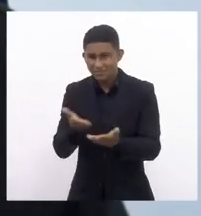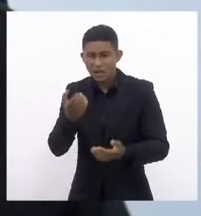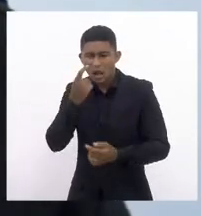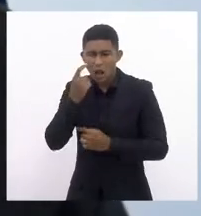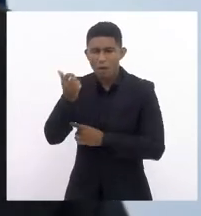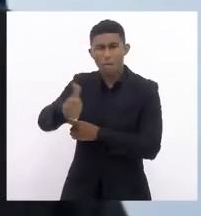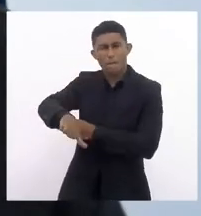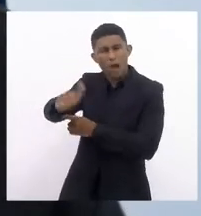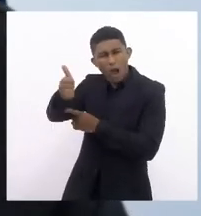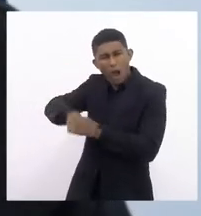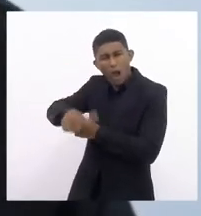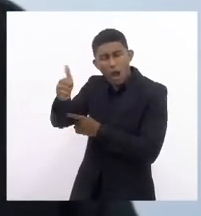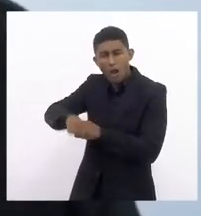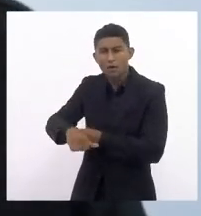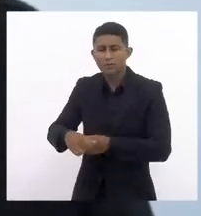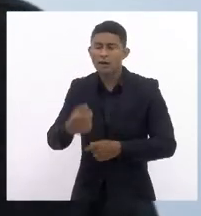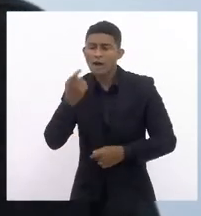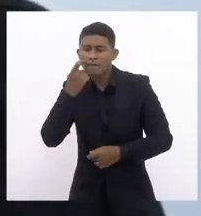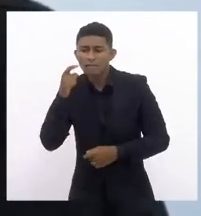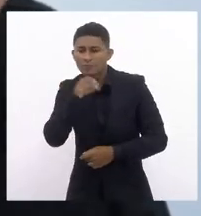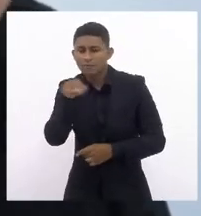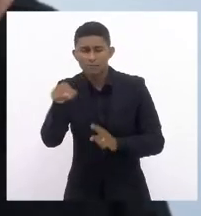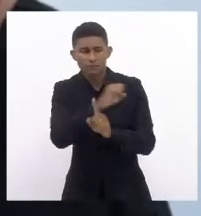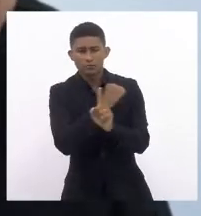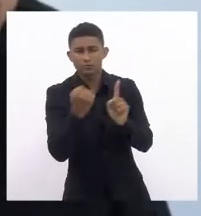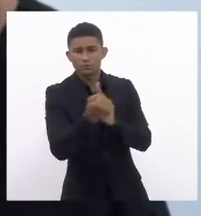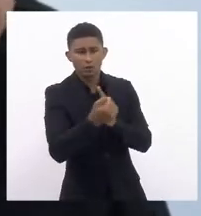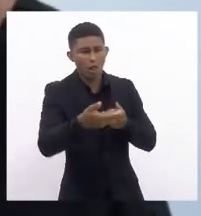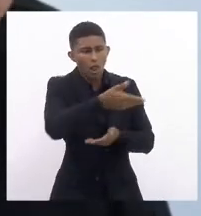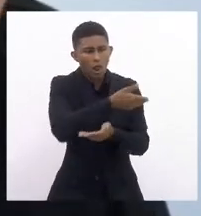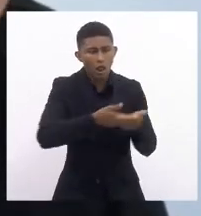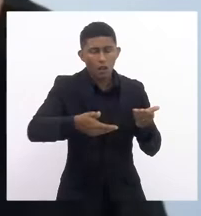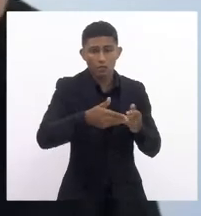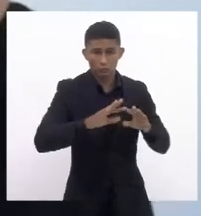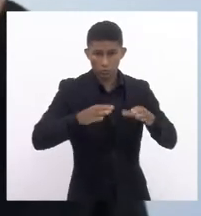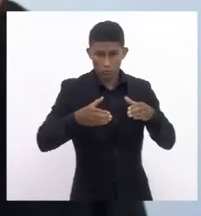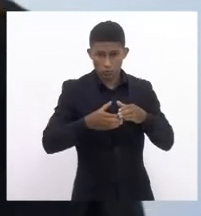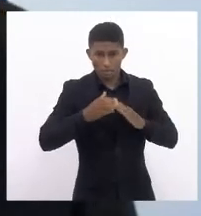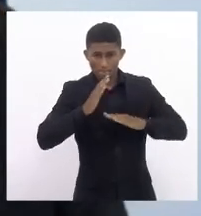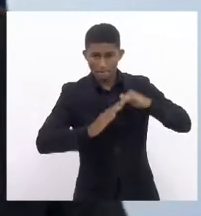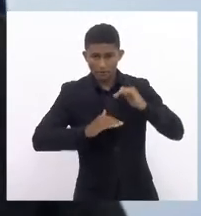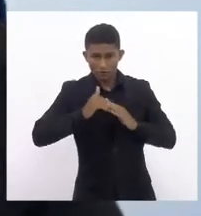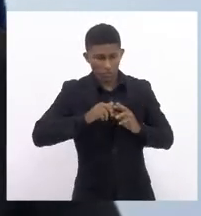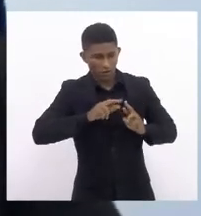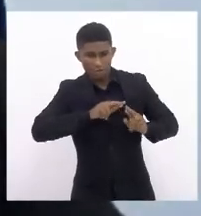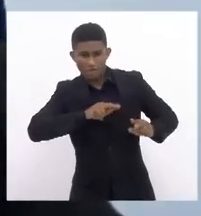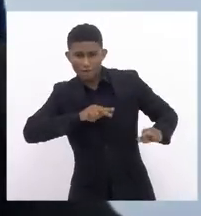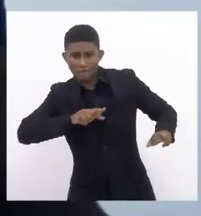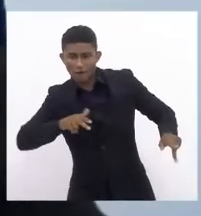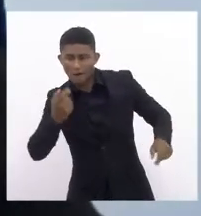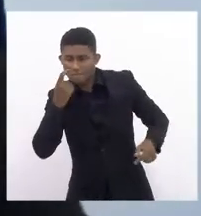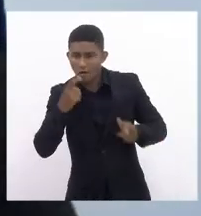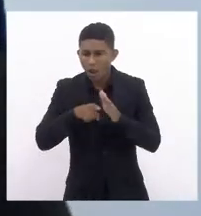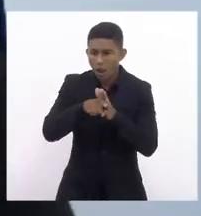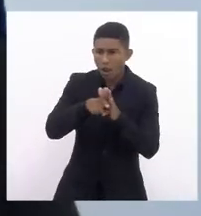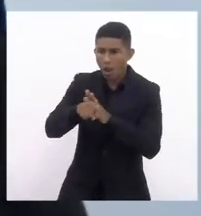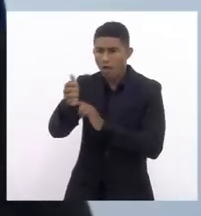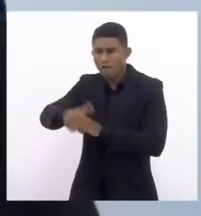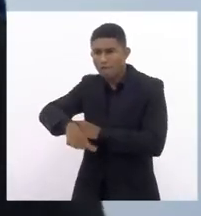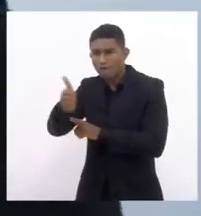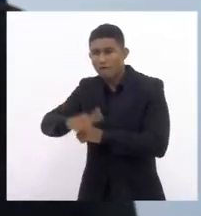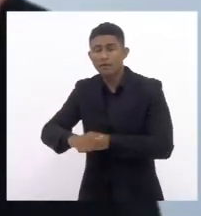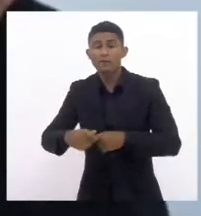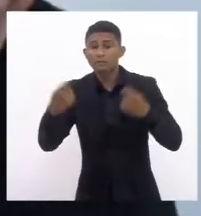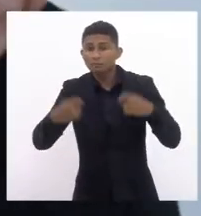será biopsicossocial, realizada por equipe multiprofissional e interdisciplinar, e considerará: